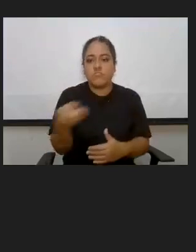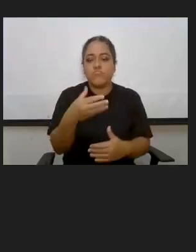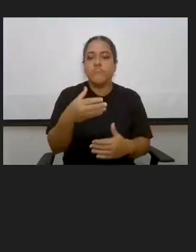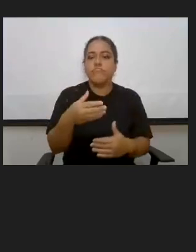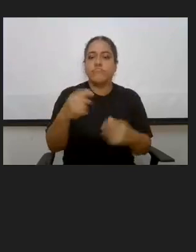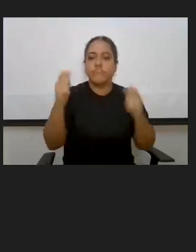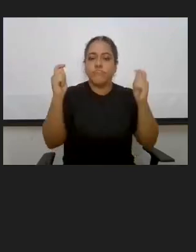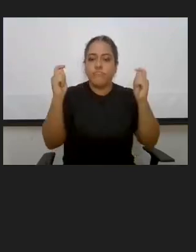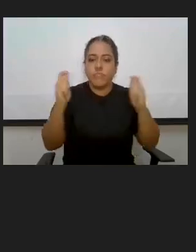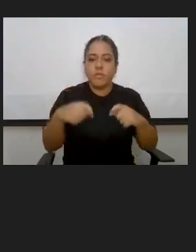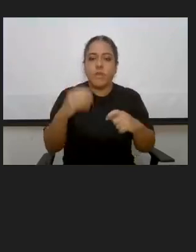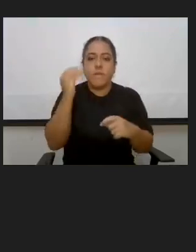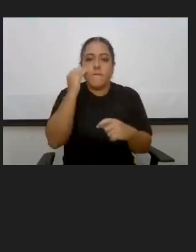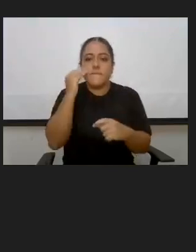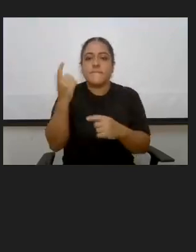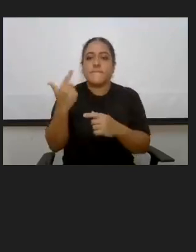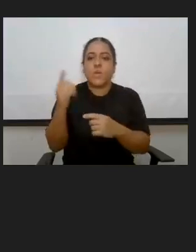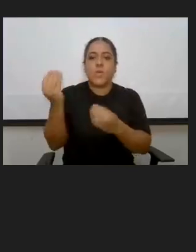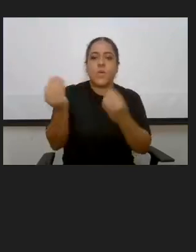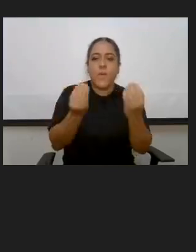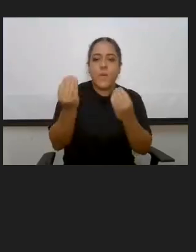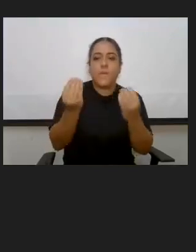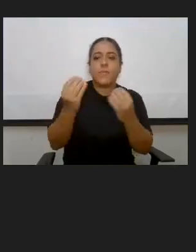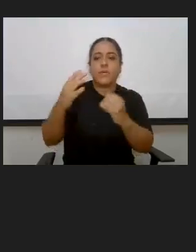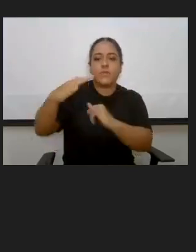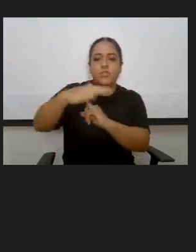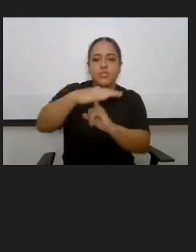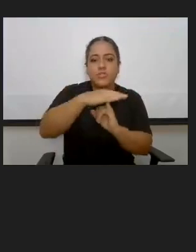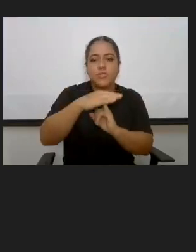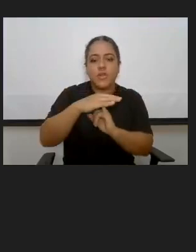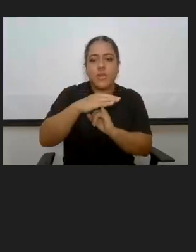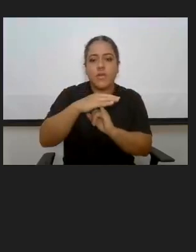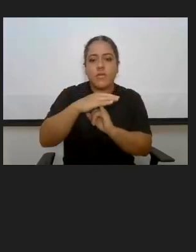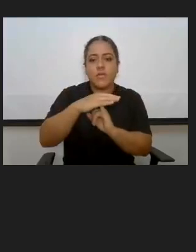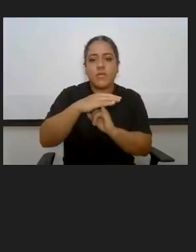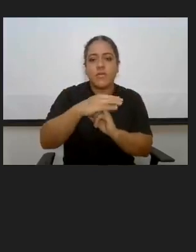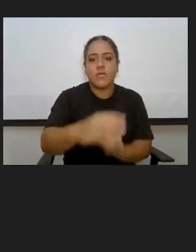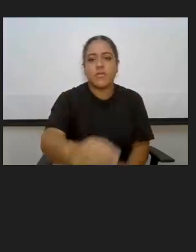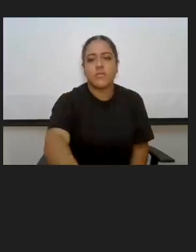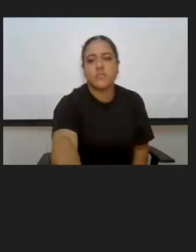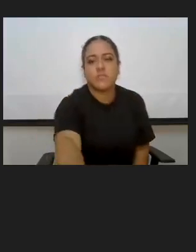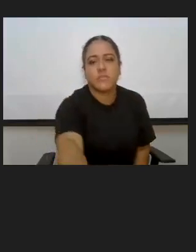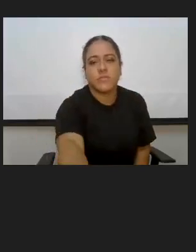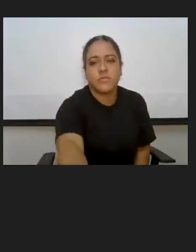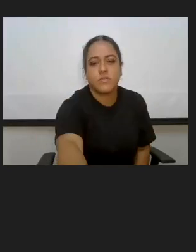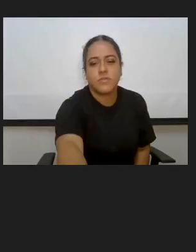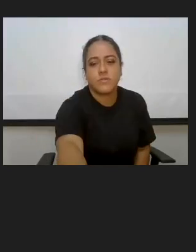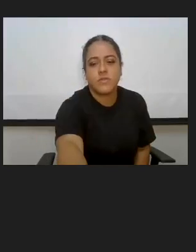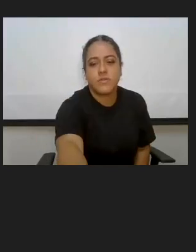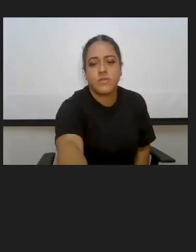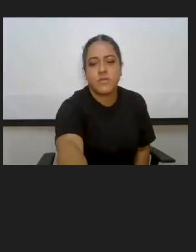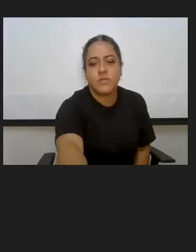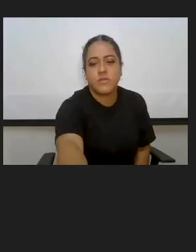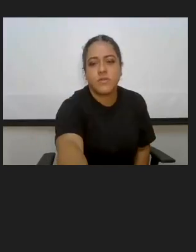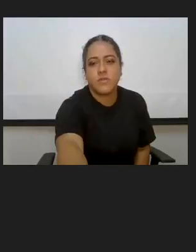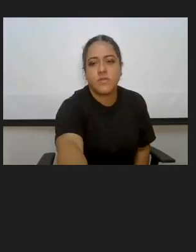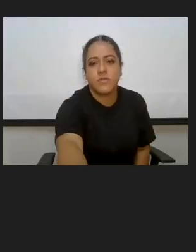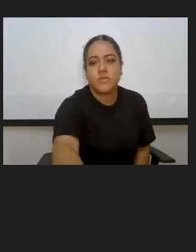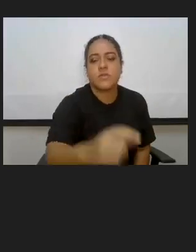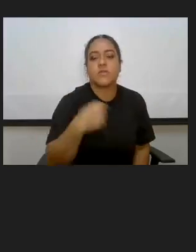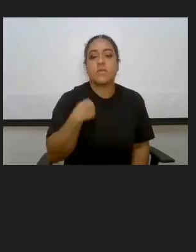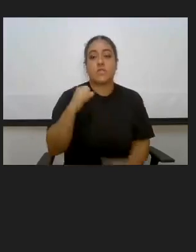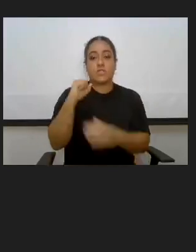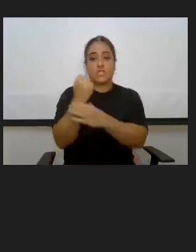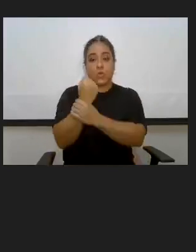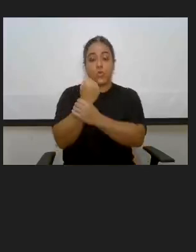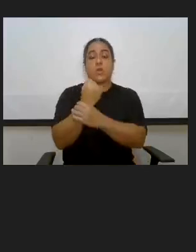outras instituições, o que elas estão fazendo, como estão se movimentando. A gente tem um contato direto com a Secretaria de Segurança